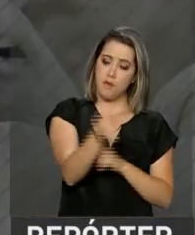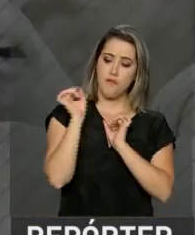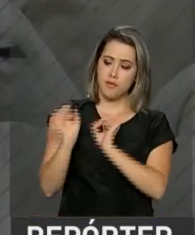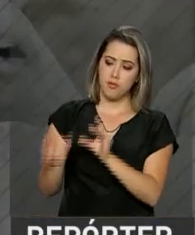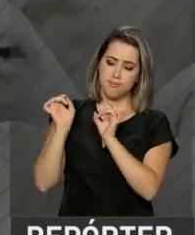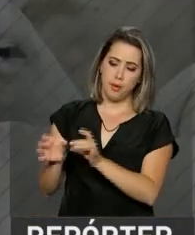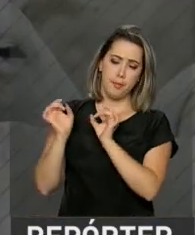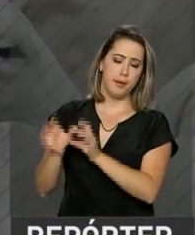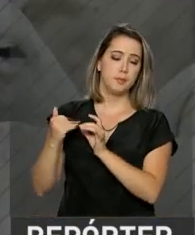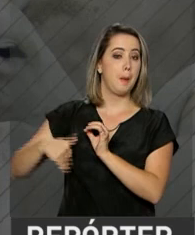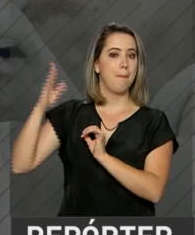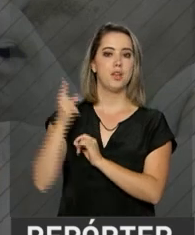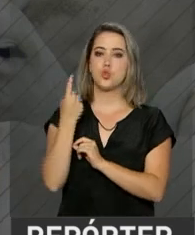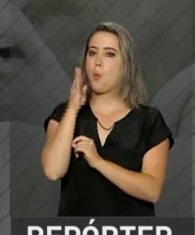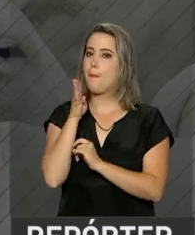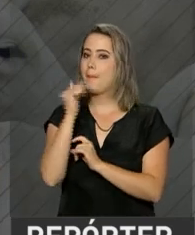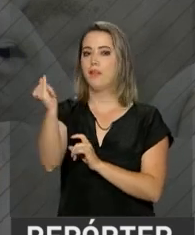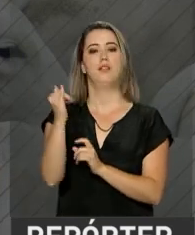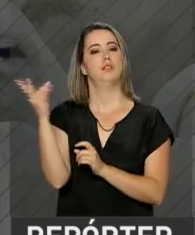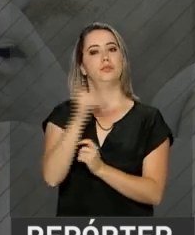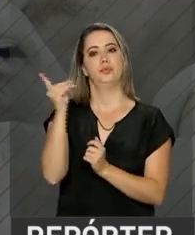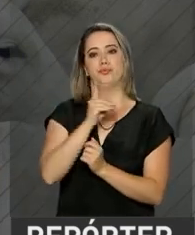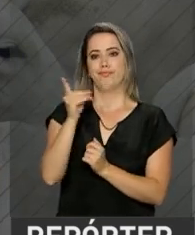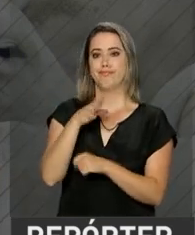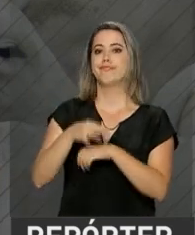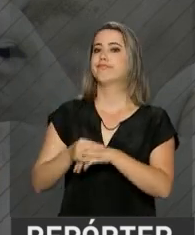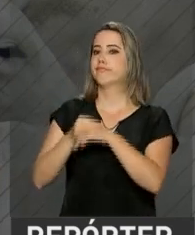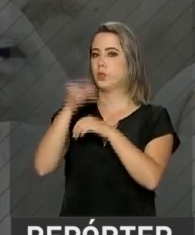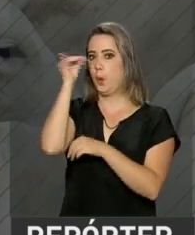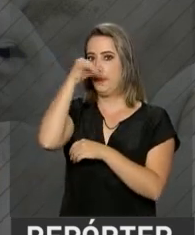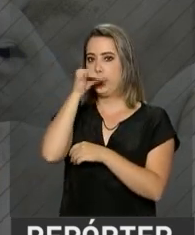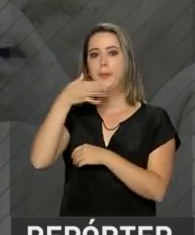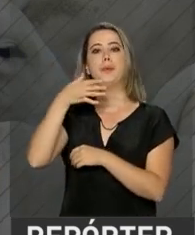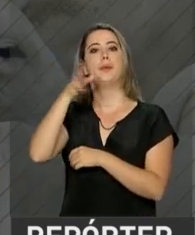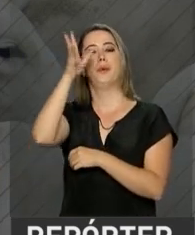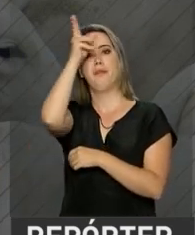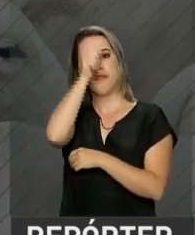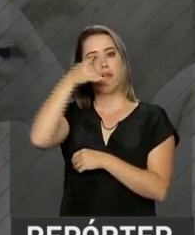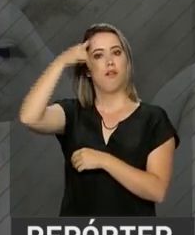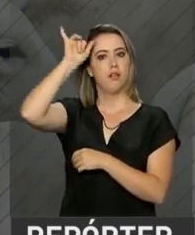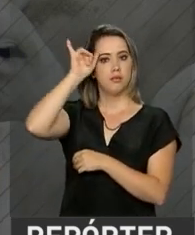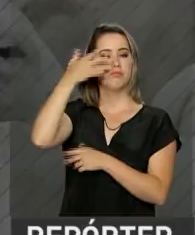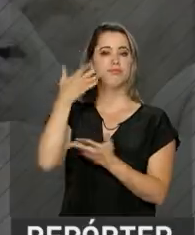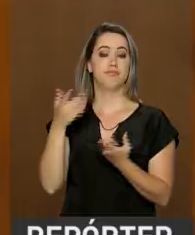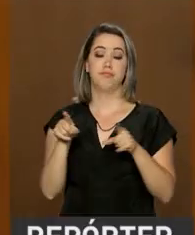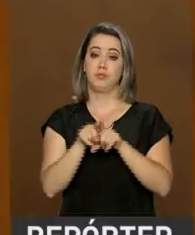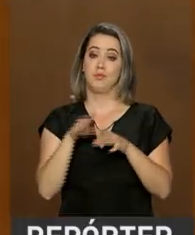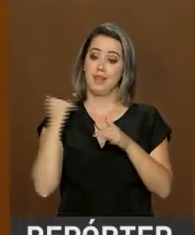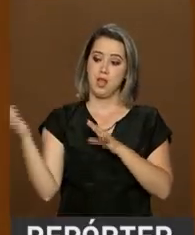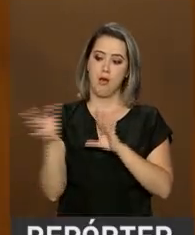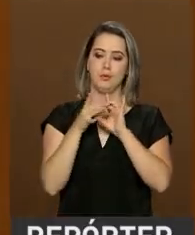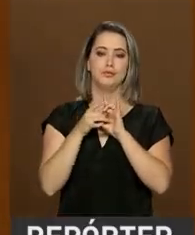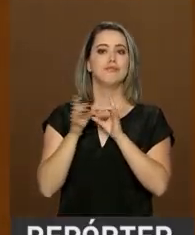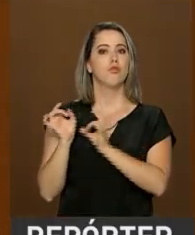para a Rússia mais de US$1 bilhão em carnes, suína, bovina e frango, frescas ou congeladas. E a